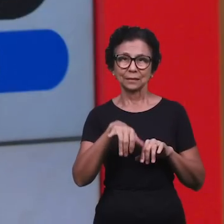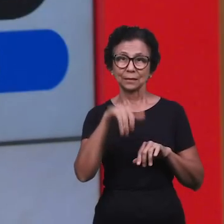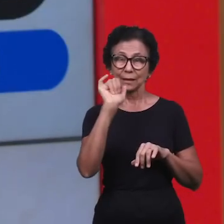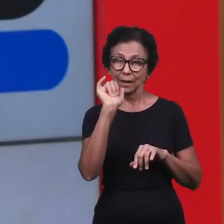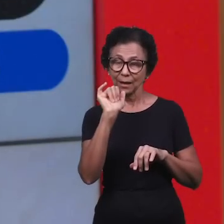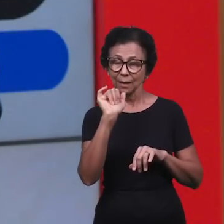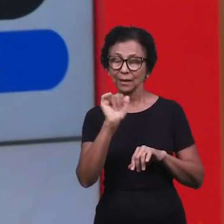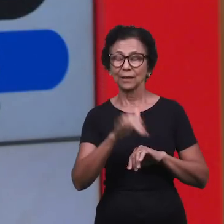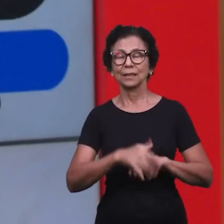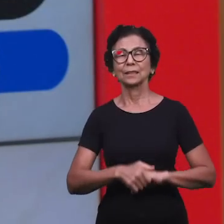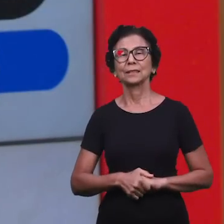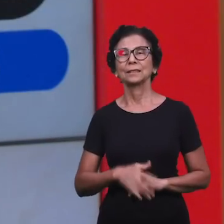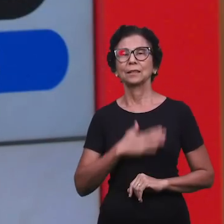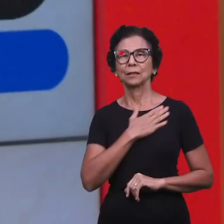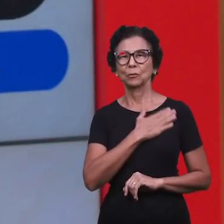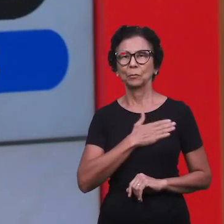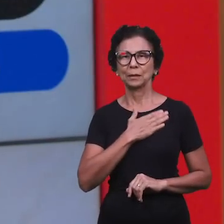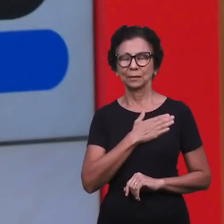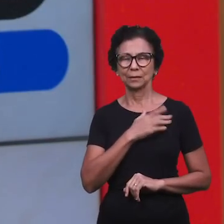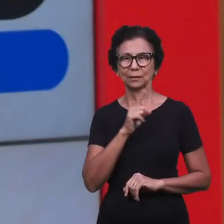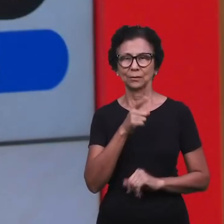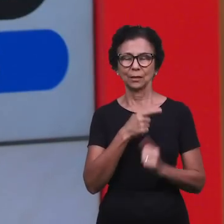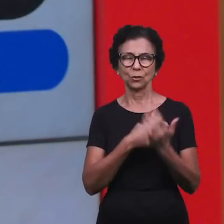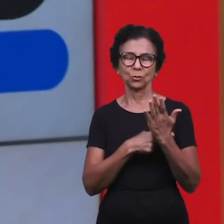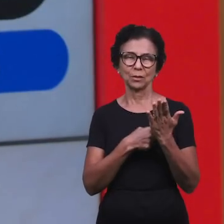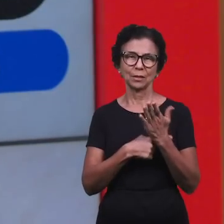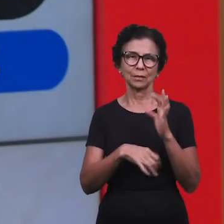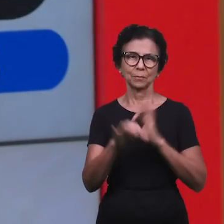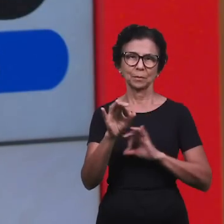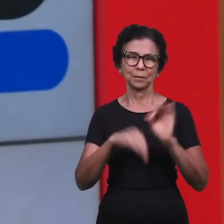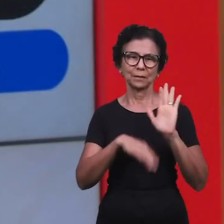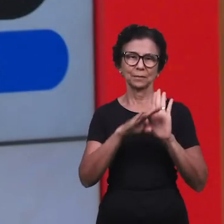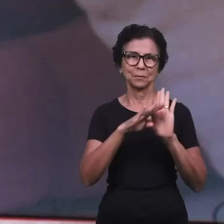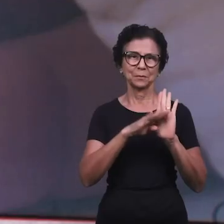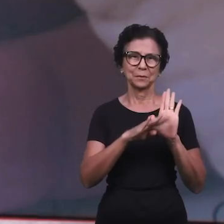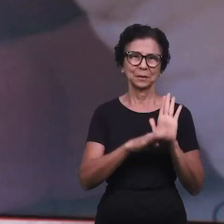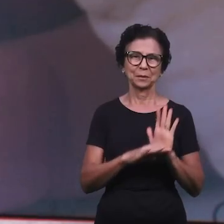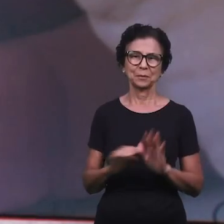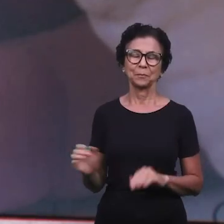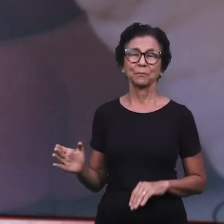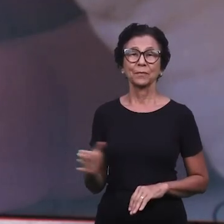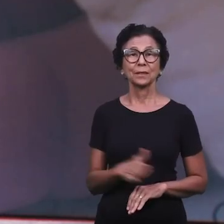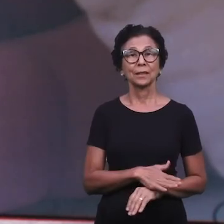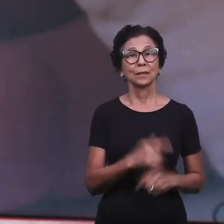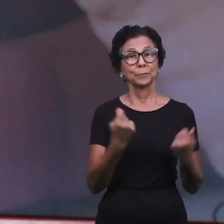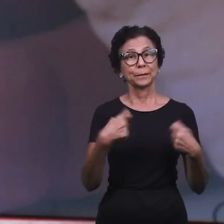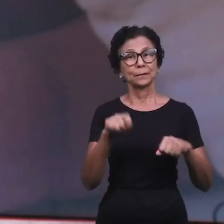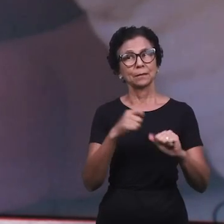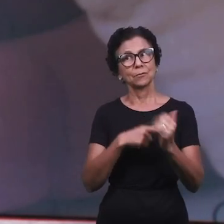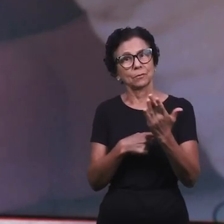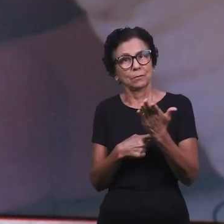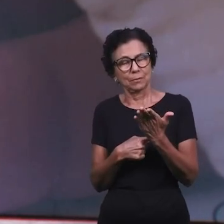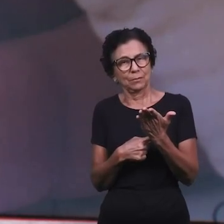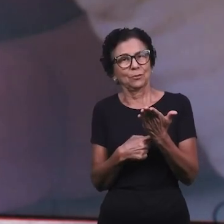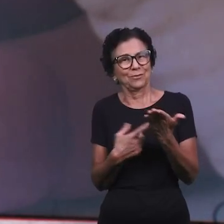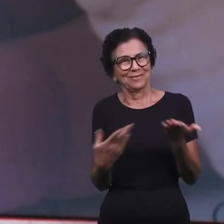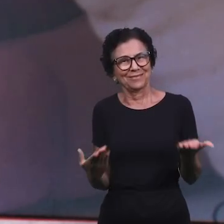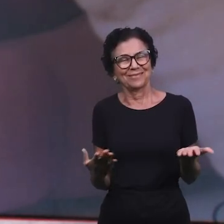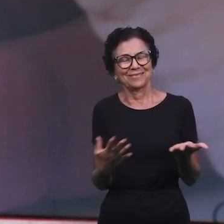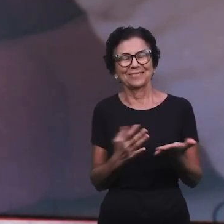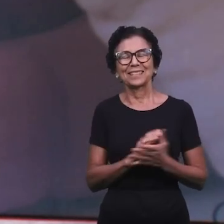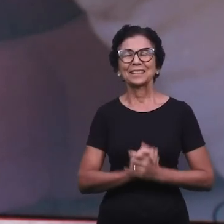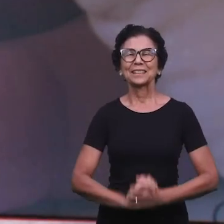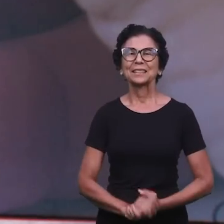você nos ajudando a fazer esse programa, tudo bem? E eu preciso da sua ajuda. Nós vamos começar esse